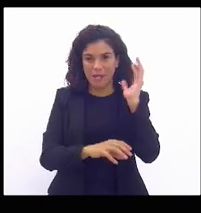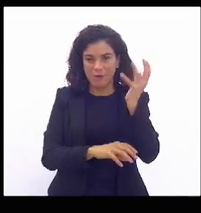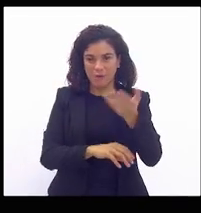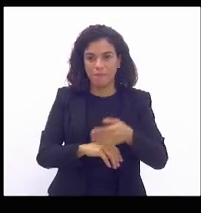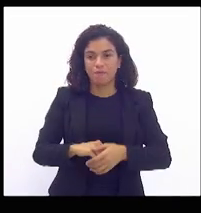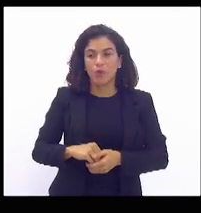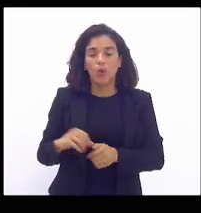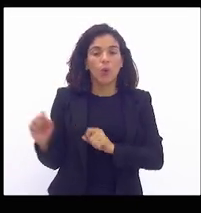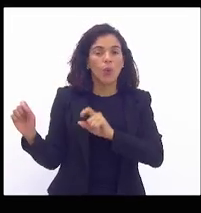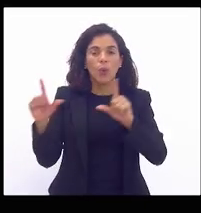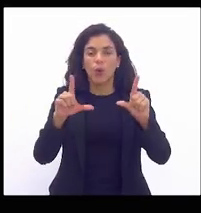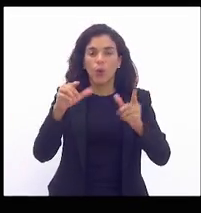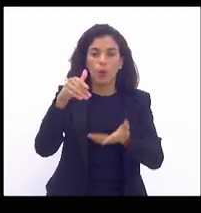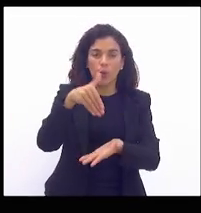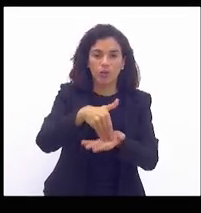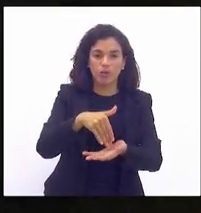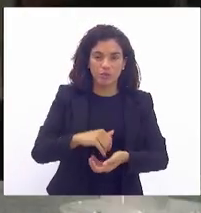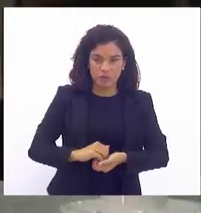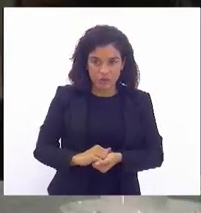último slide, por favor.